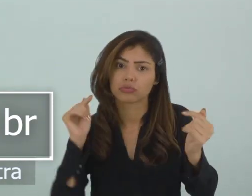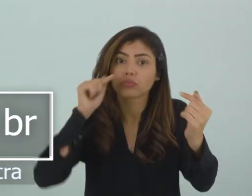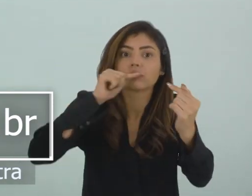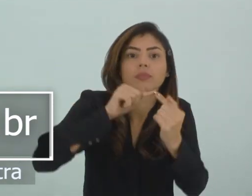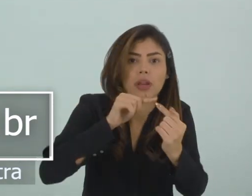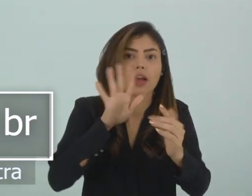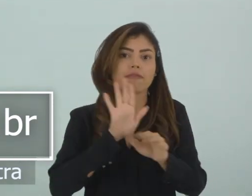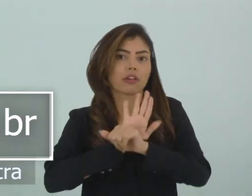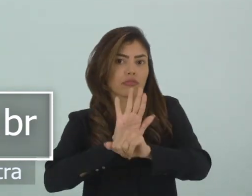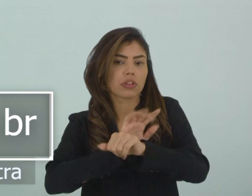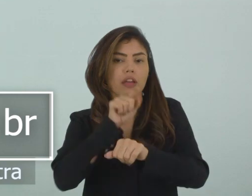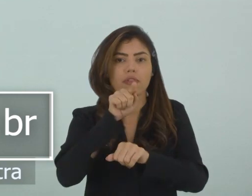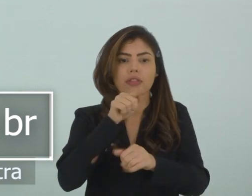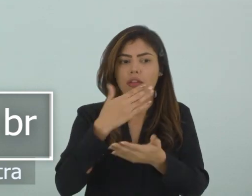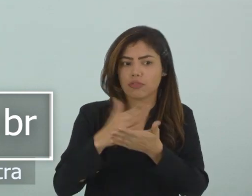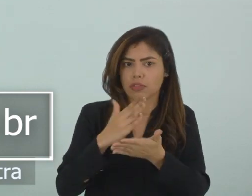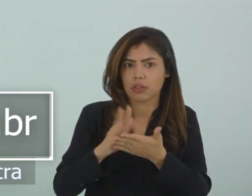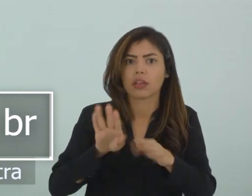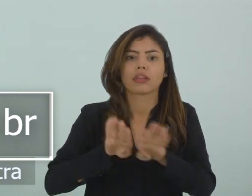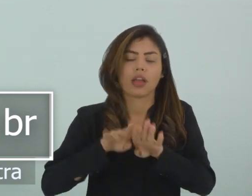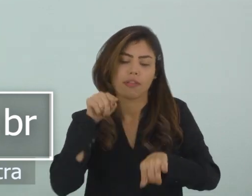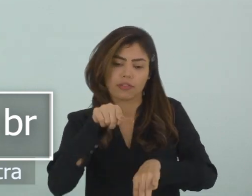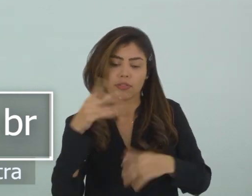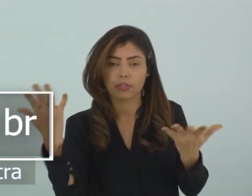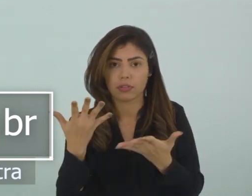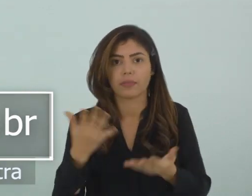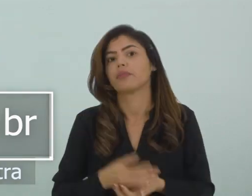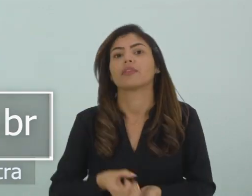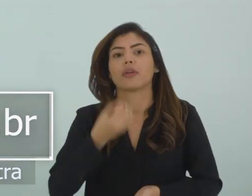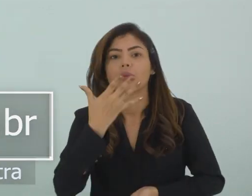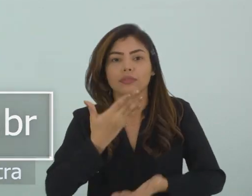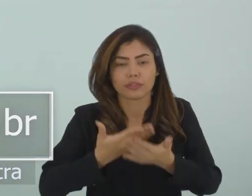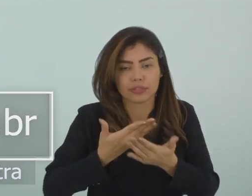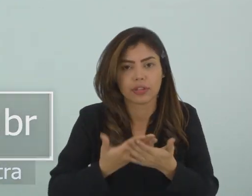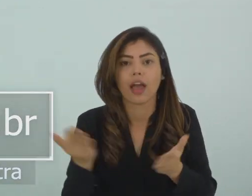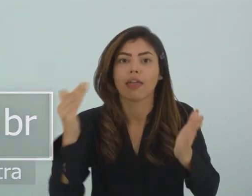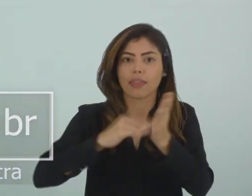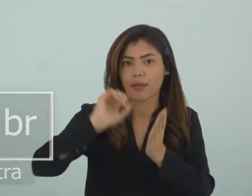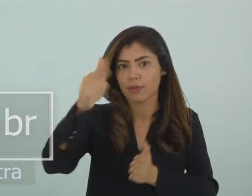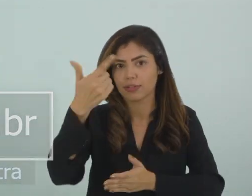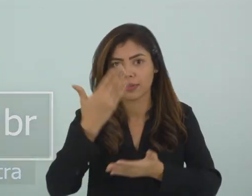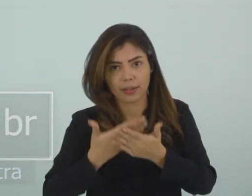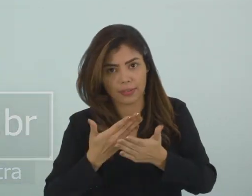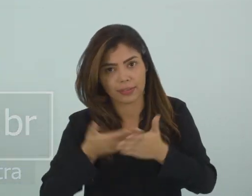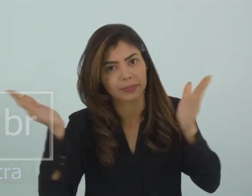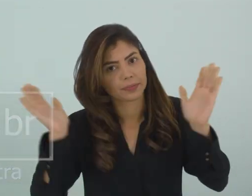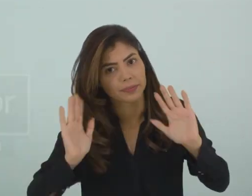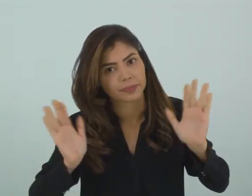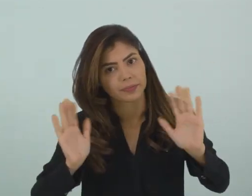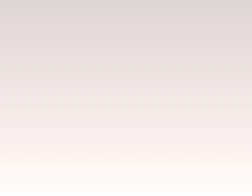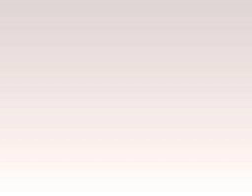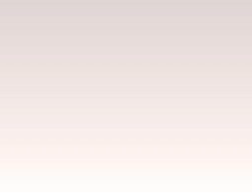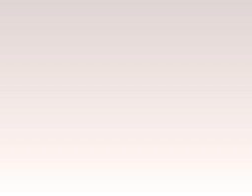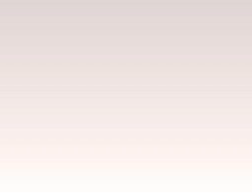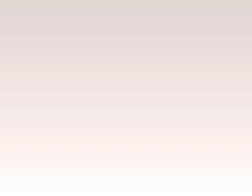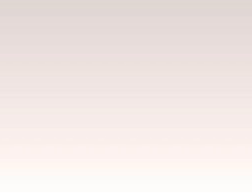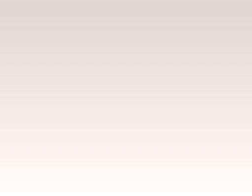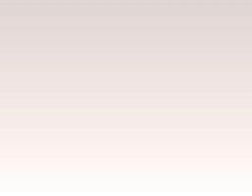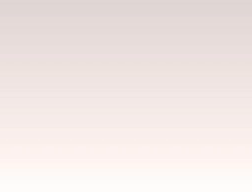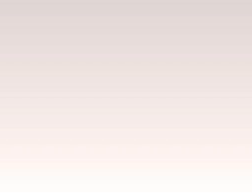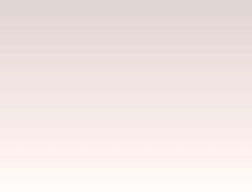vão ajudar a exercitar todo o conteúdo visto aqui. Bons estudos e até a próxima aula!